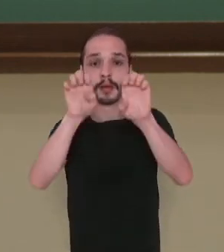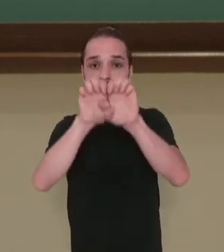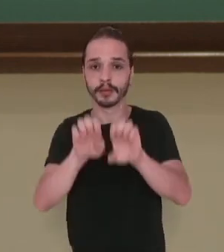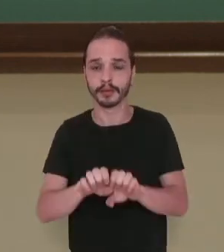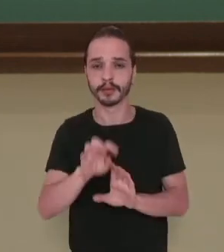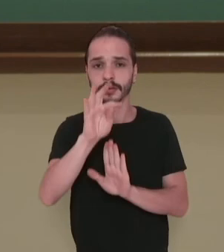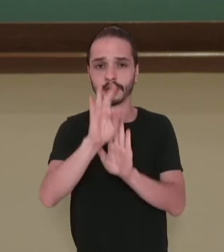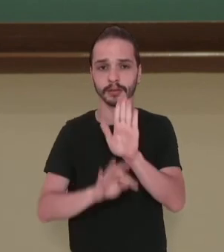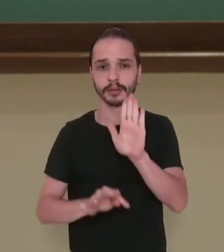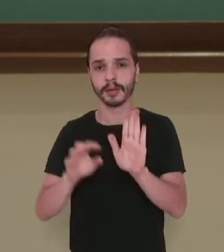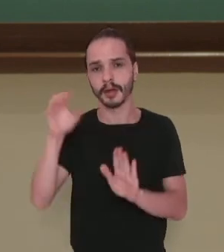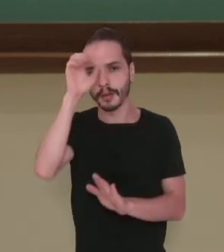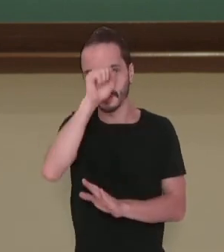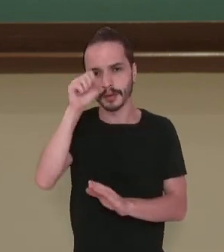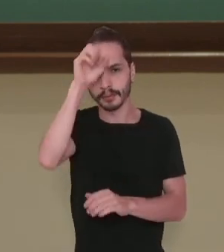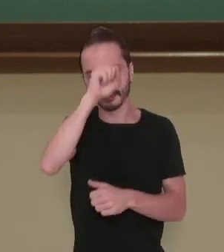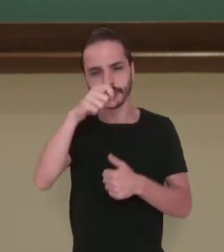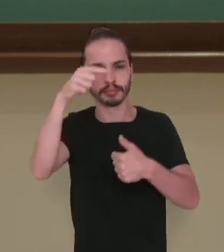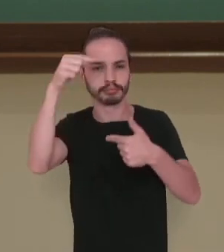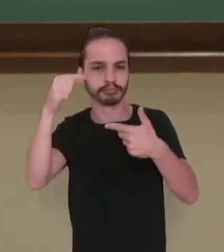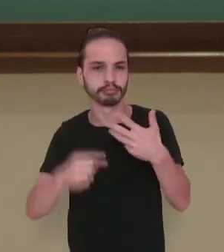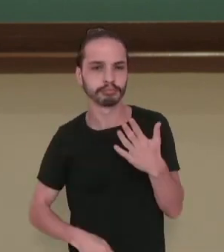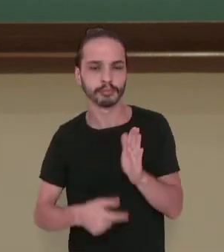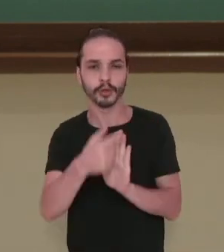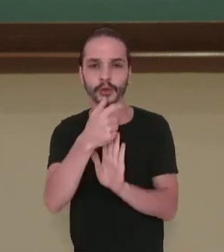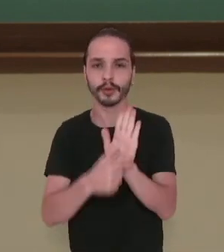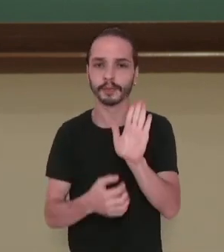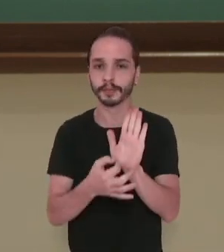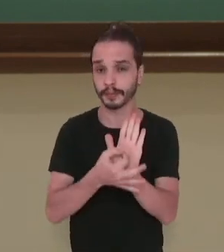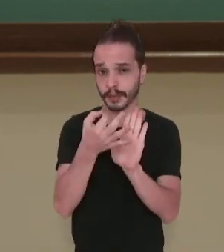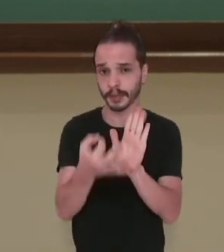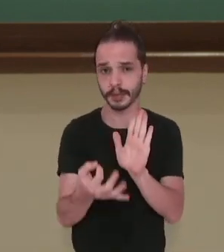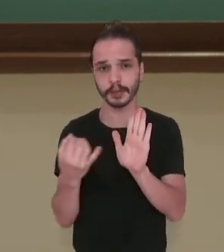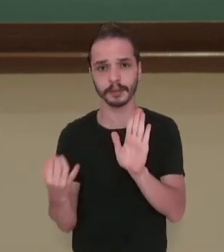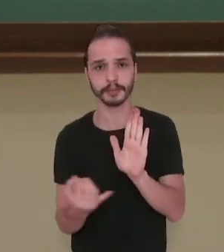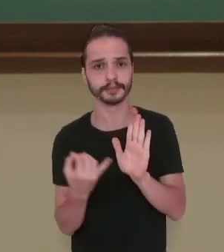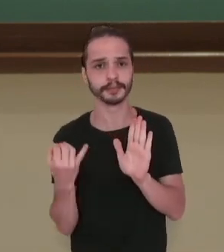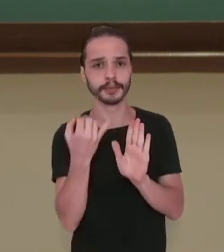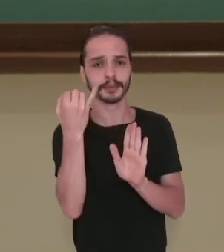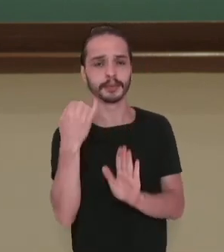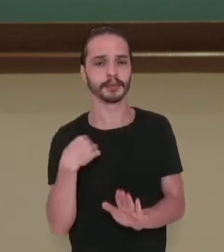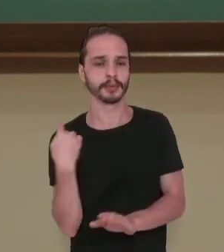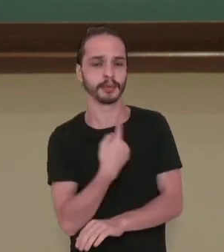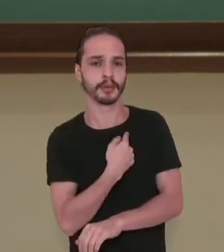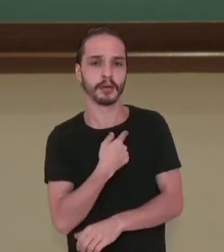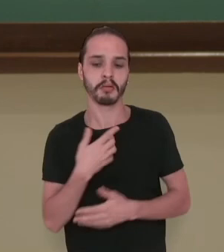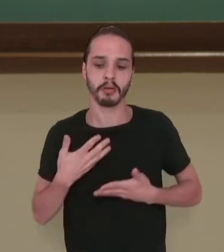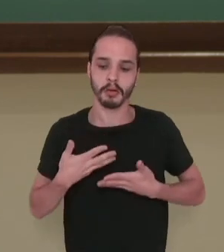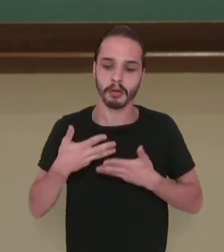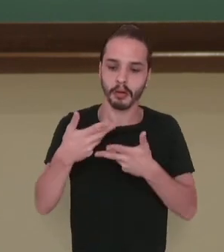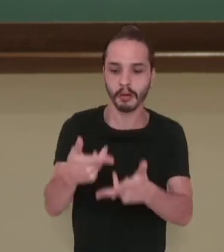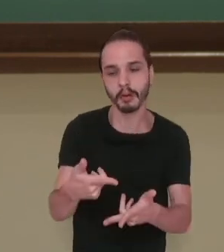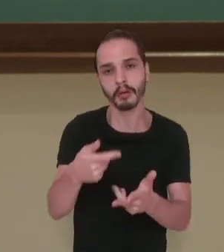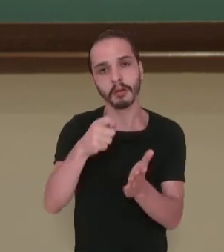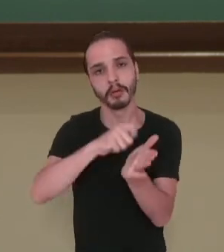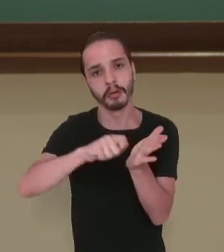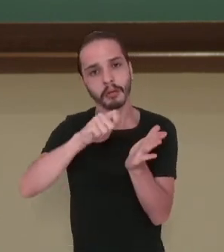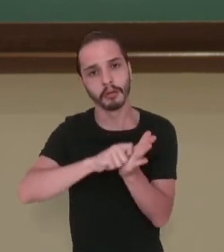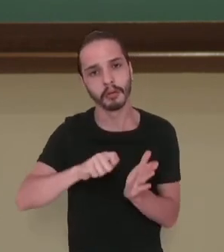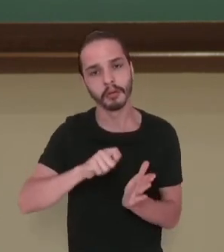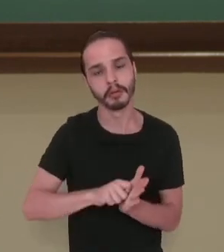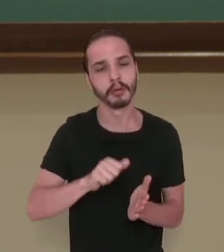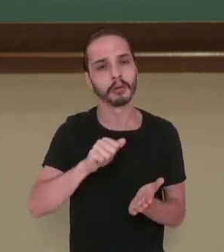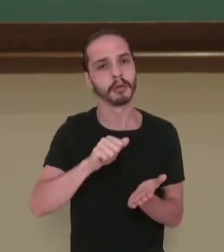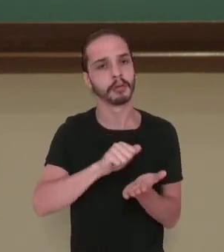Então, aprender os elementos composicionais de um artigo de opinião é importante no momento em que a gente for convidado a fazer isso ou como